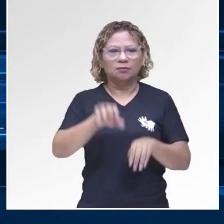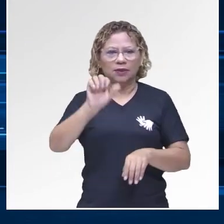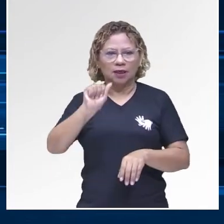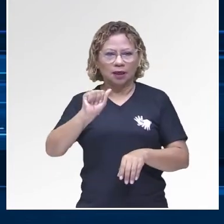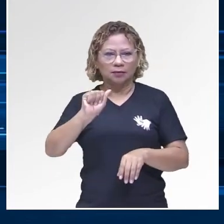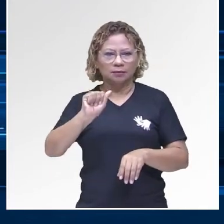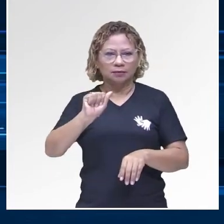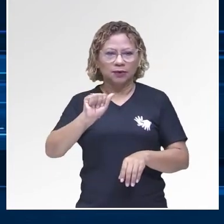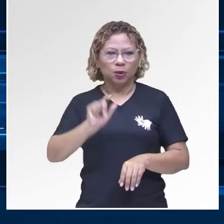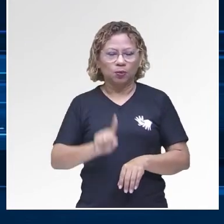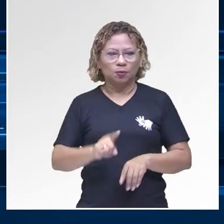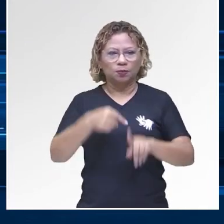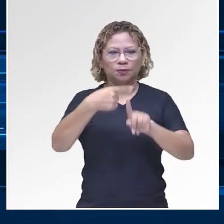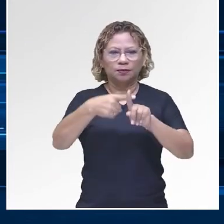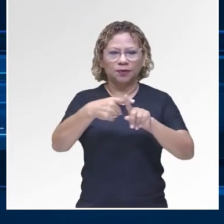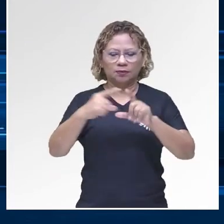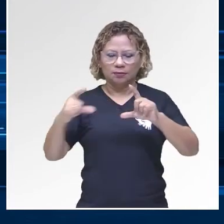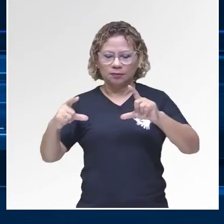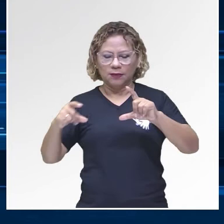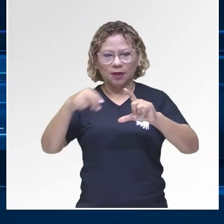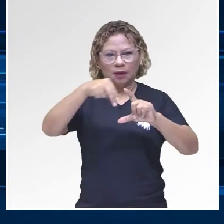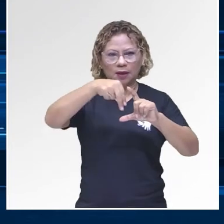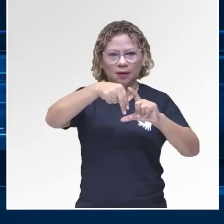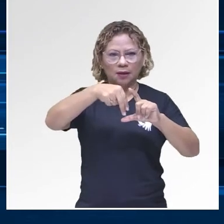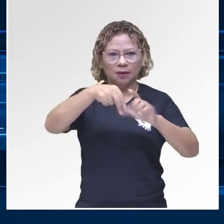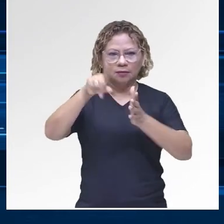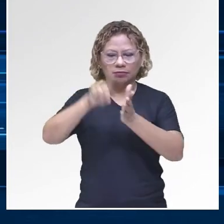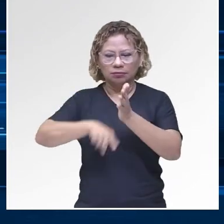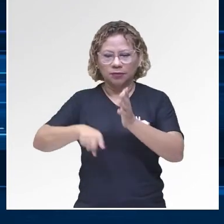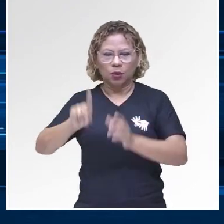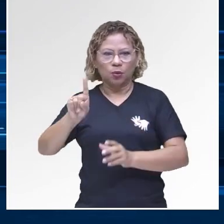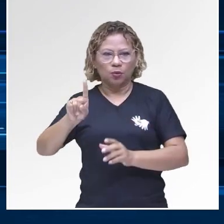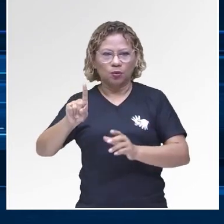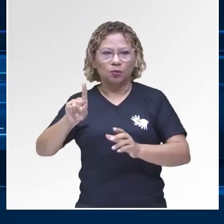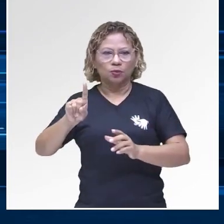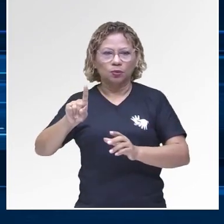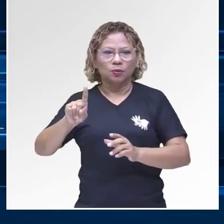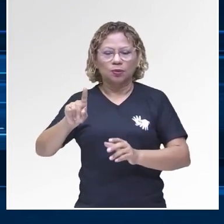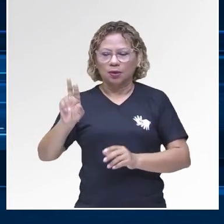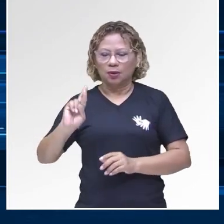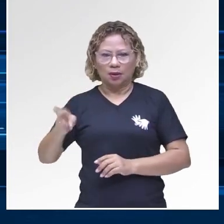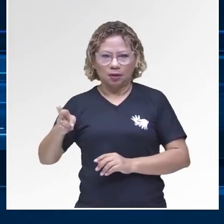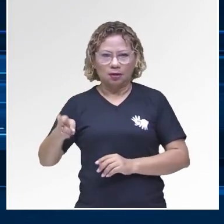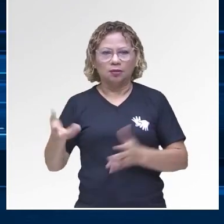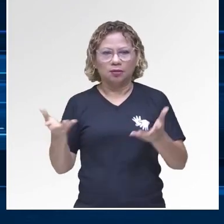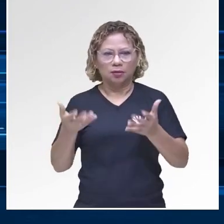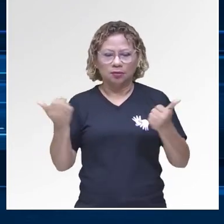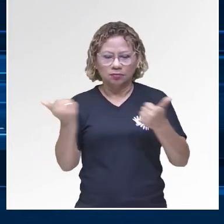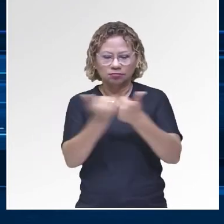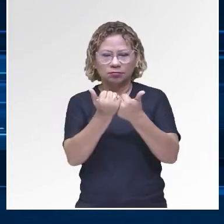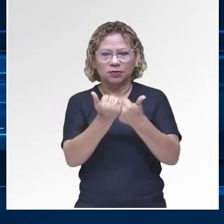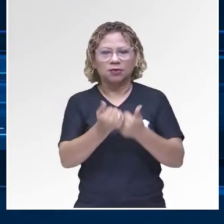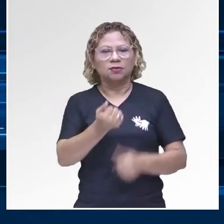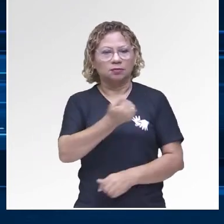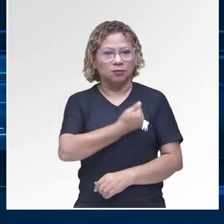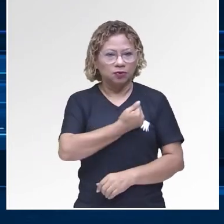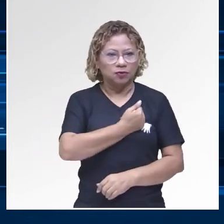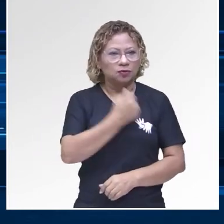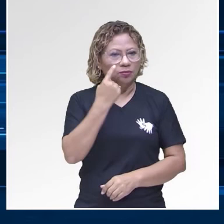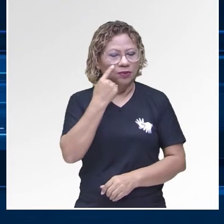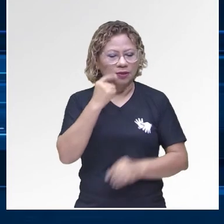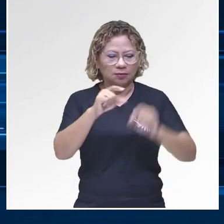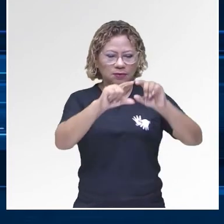Tudo que nós já vimos na cartela anterior. Aí vamos substituir, né, na expressão aqui dada,